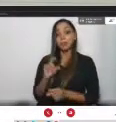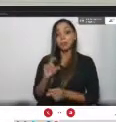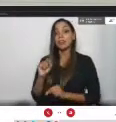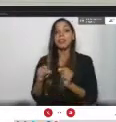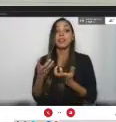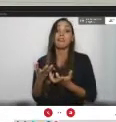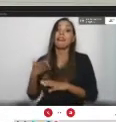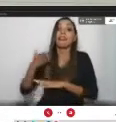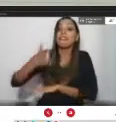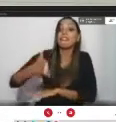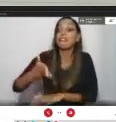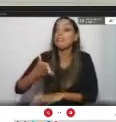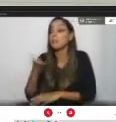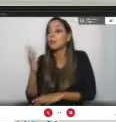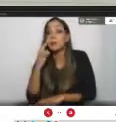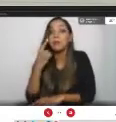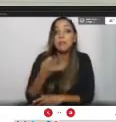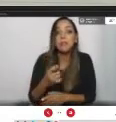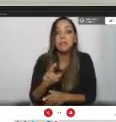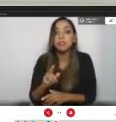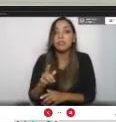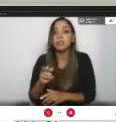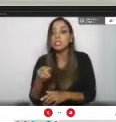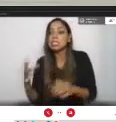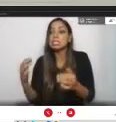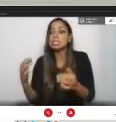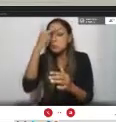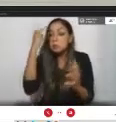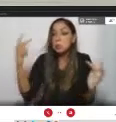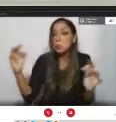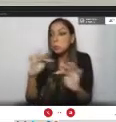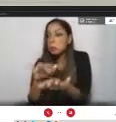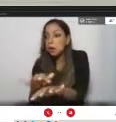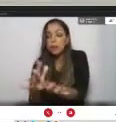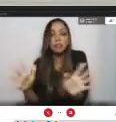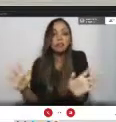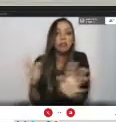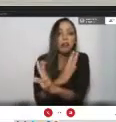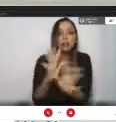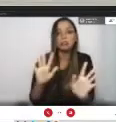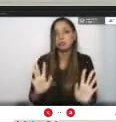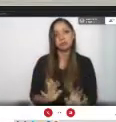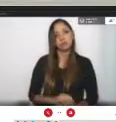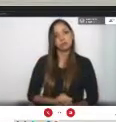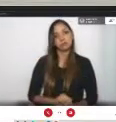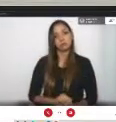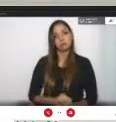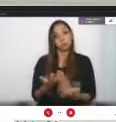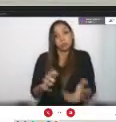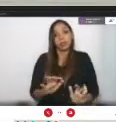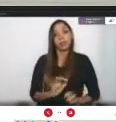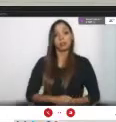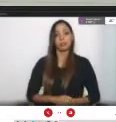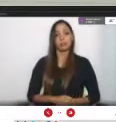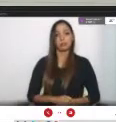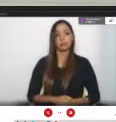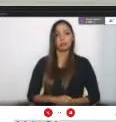antes tu também, parabenizando a todos os policiais aqui do município de Parramirim, deixando aqui